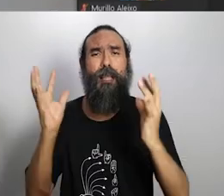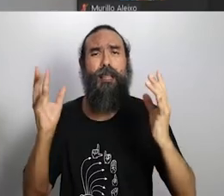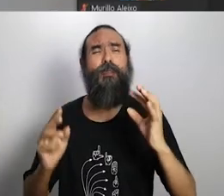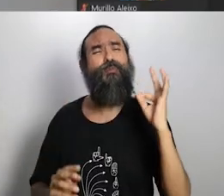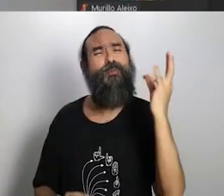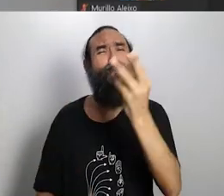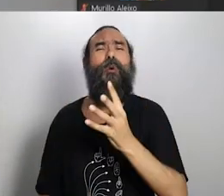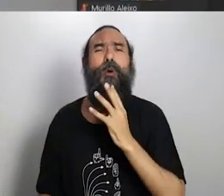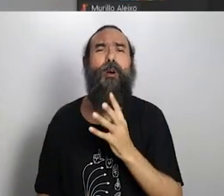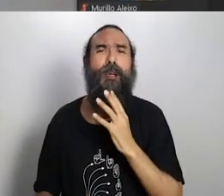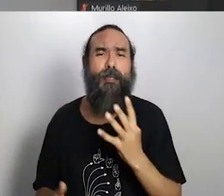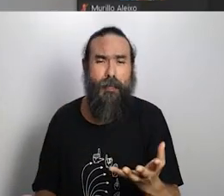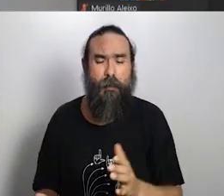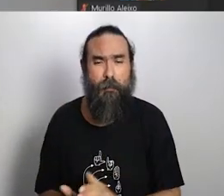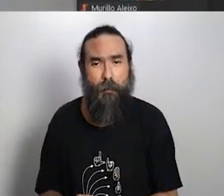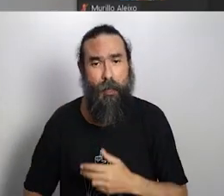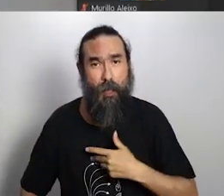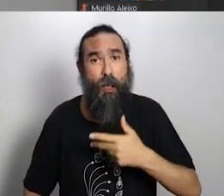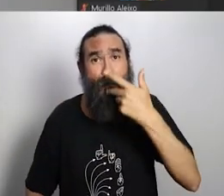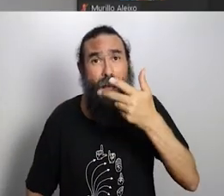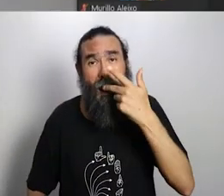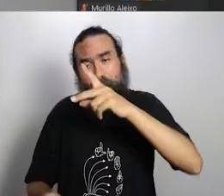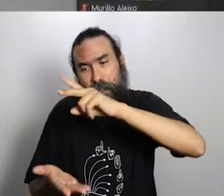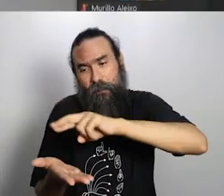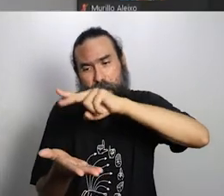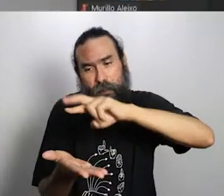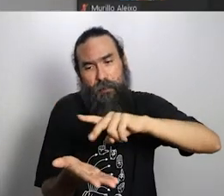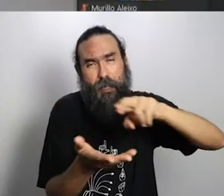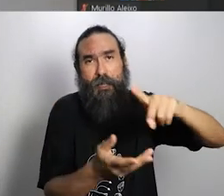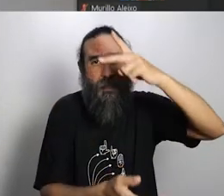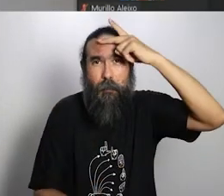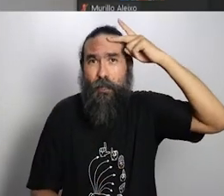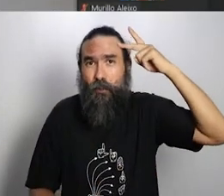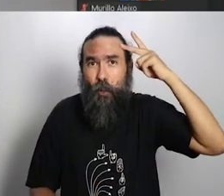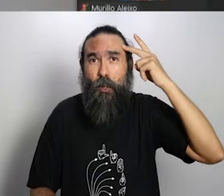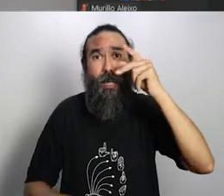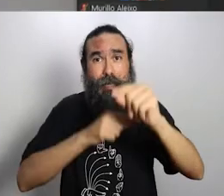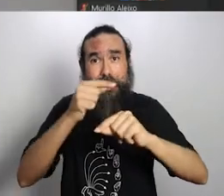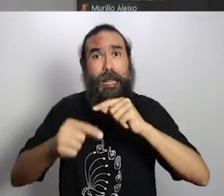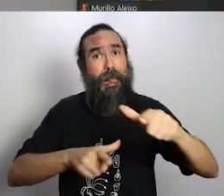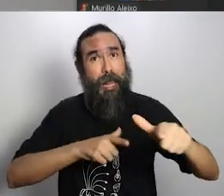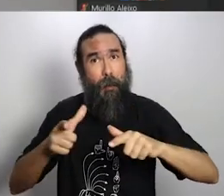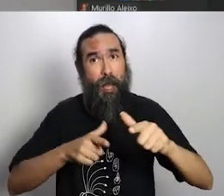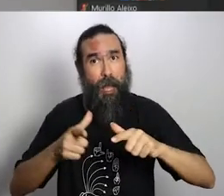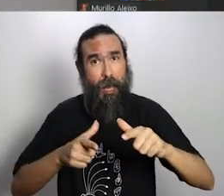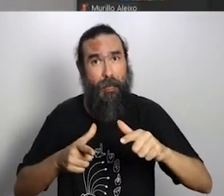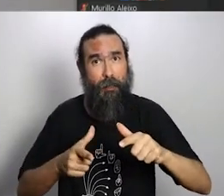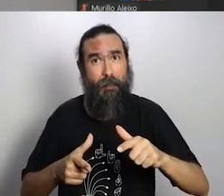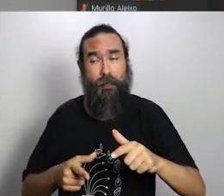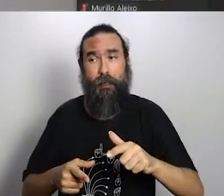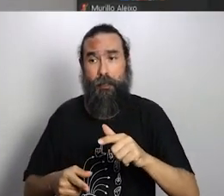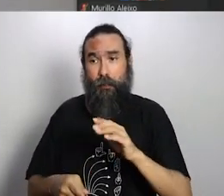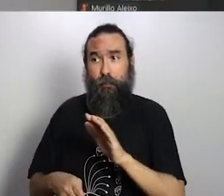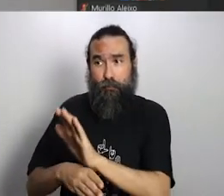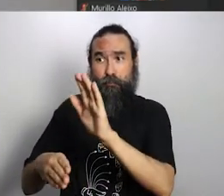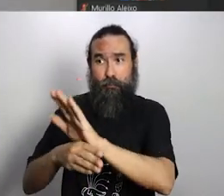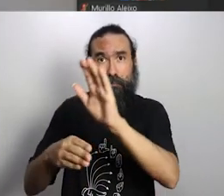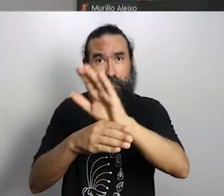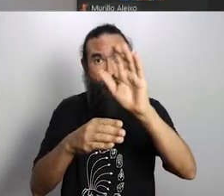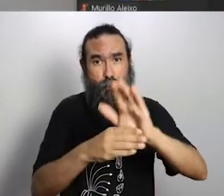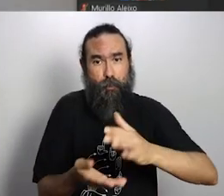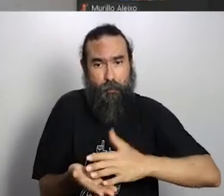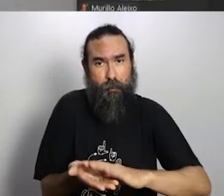respeito. Porque você, dentro de Pernambuco, talvez tenha você e mais dois ou três, que pegaram um